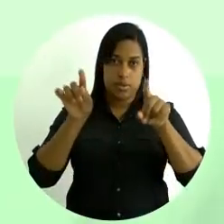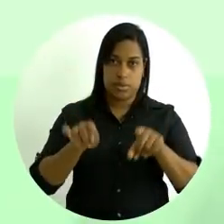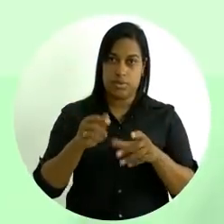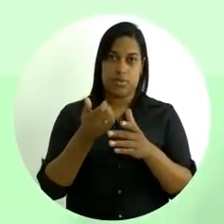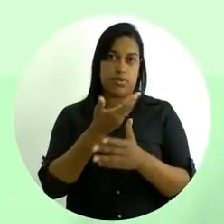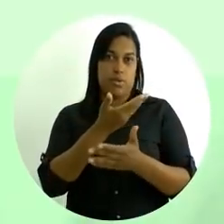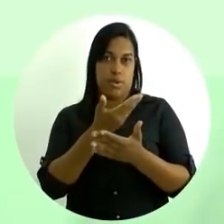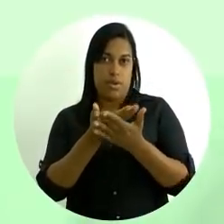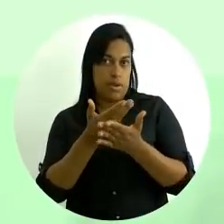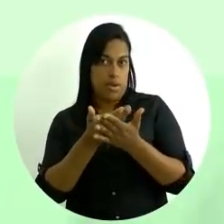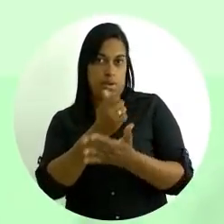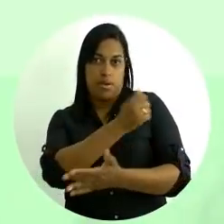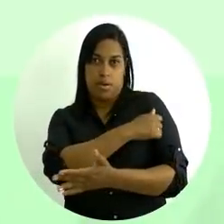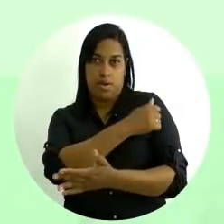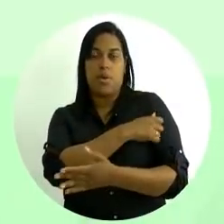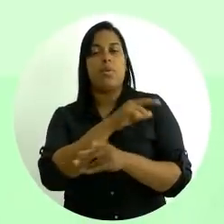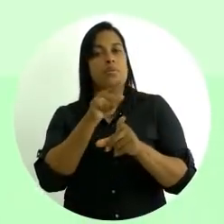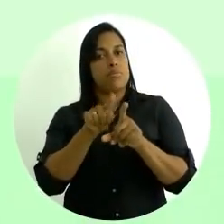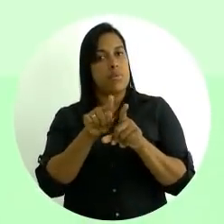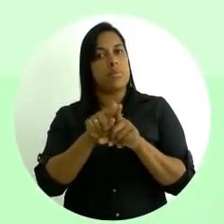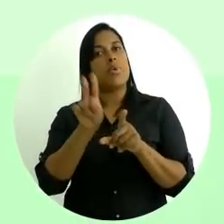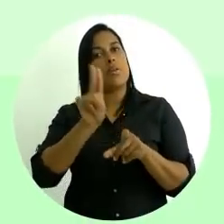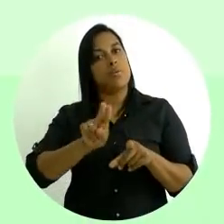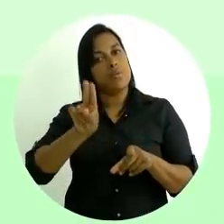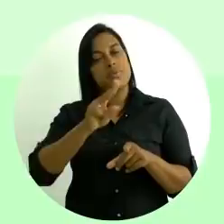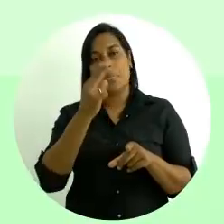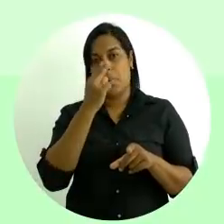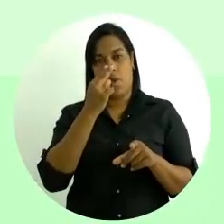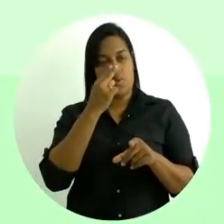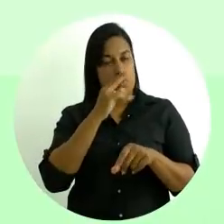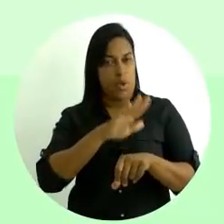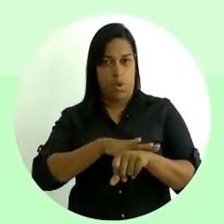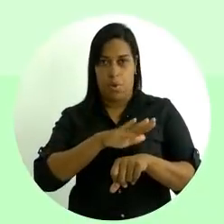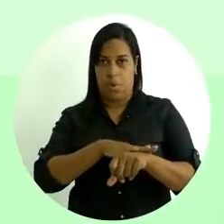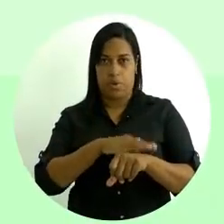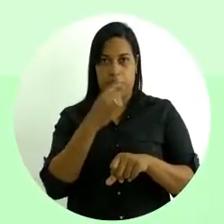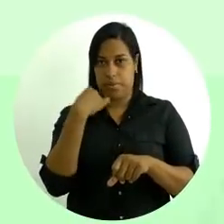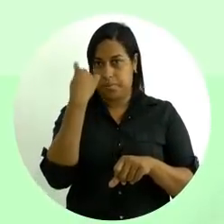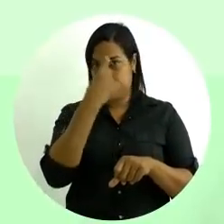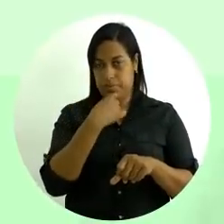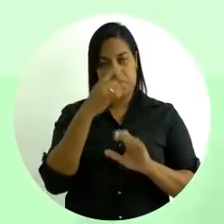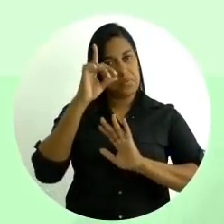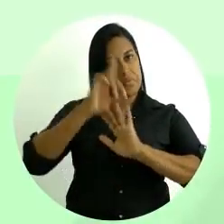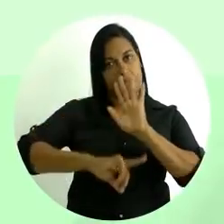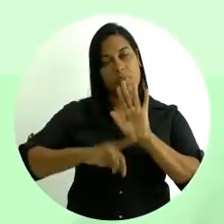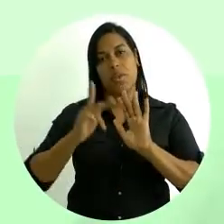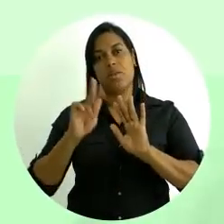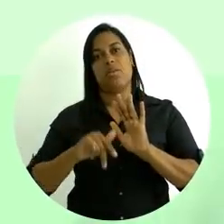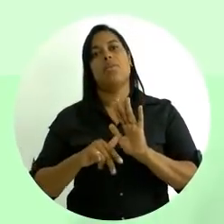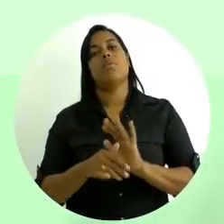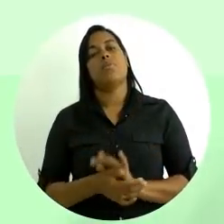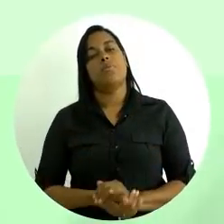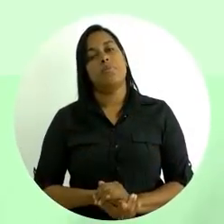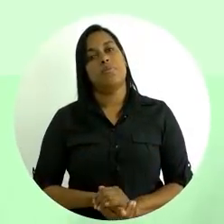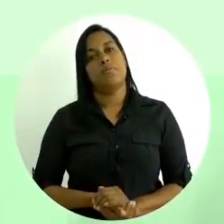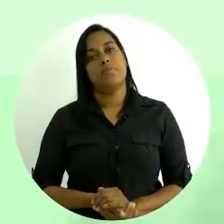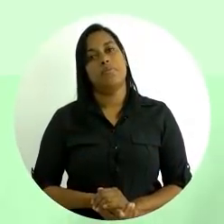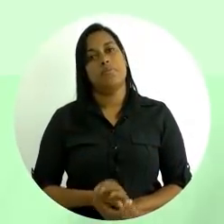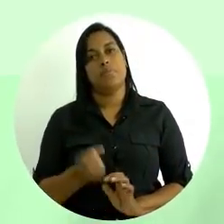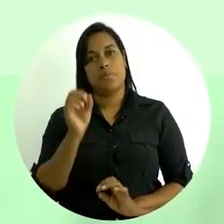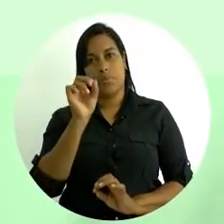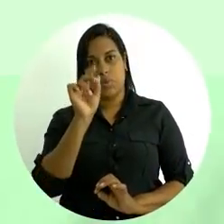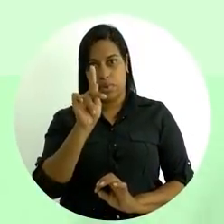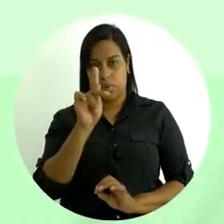planejar as suas aulas ou outras ações, ele vai utilizar essa carga horária que é dele de direito, que o estatuto chama a atenção,